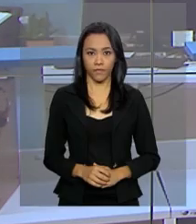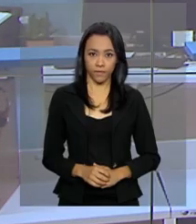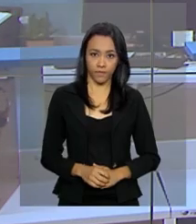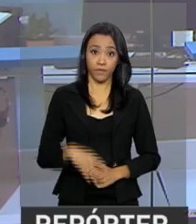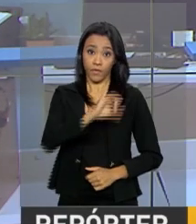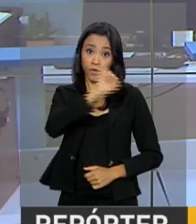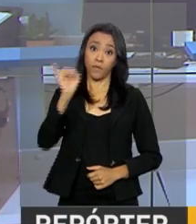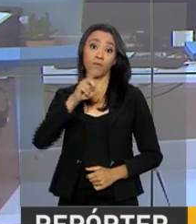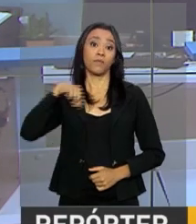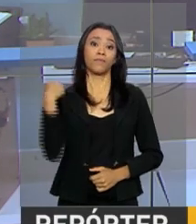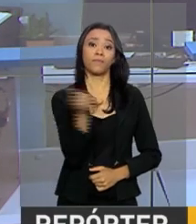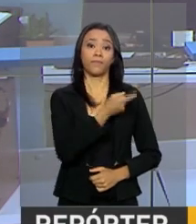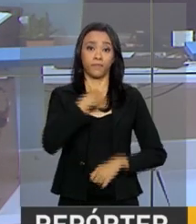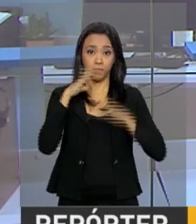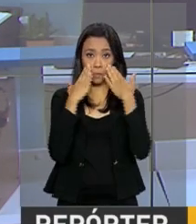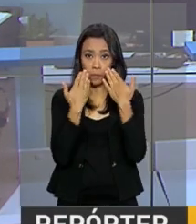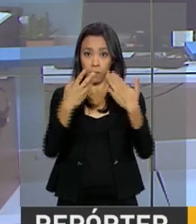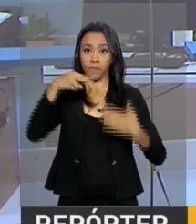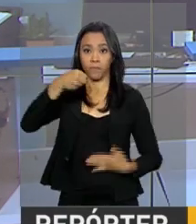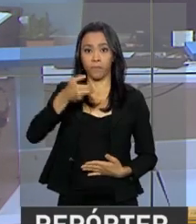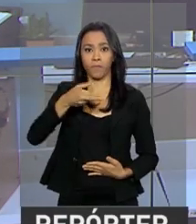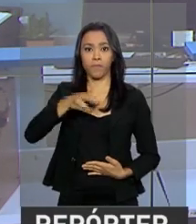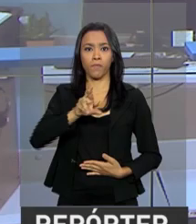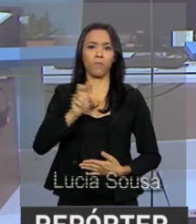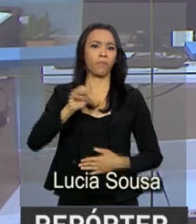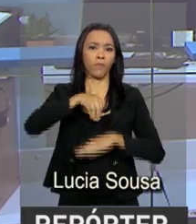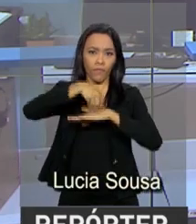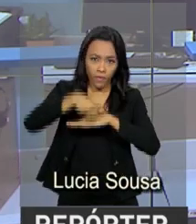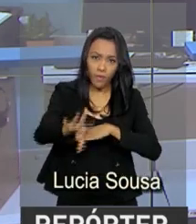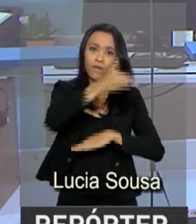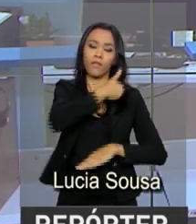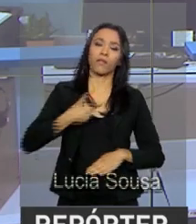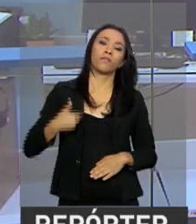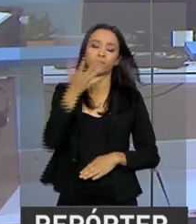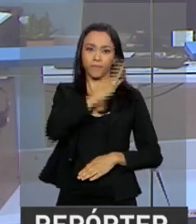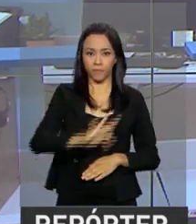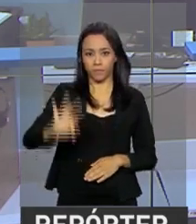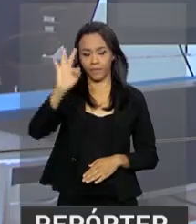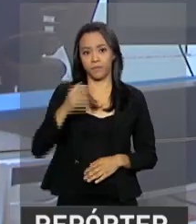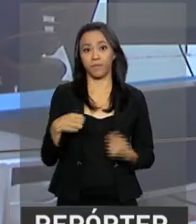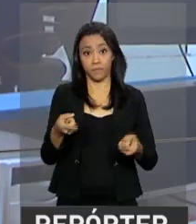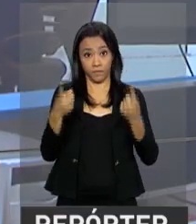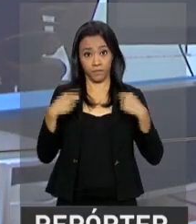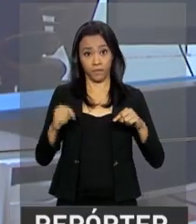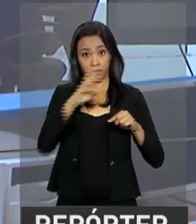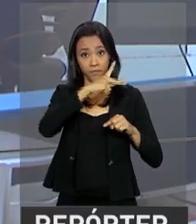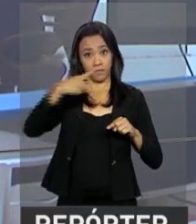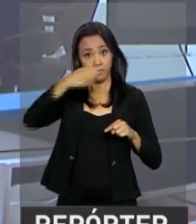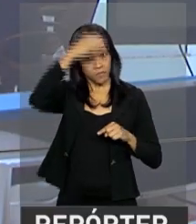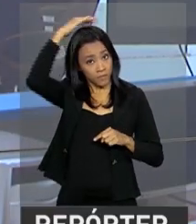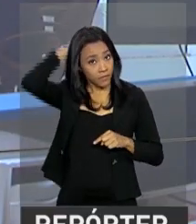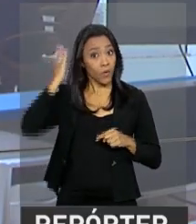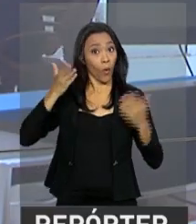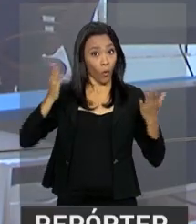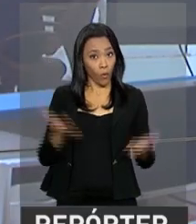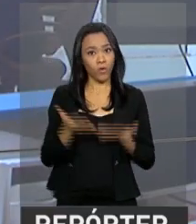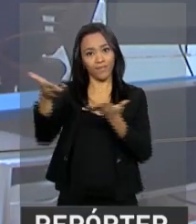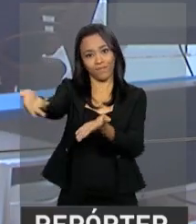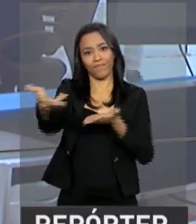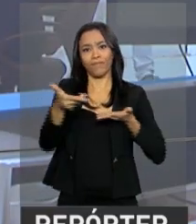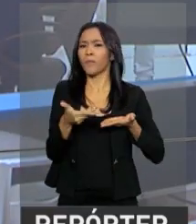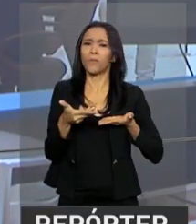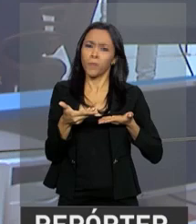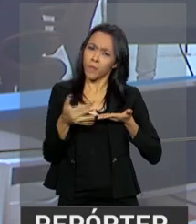Olá estamos de volta com repórter NBR e as notícias do governo federal o presidente Michel Temer recebe hoje em